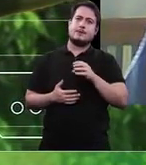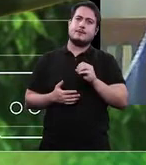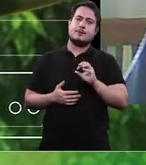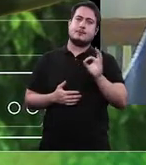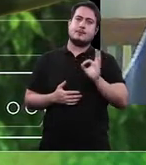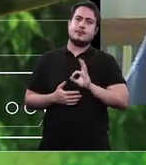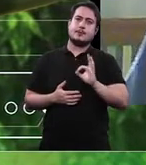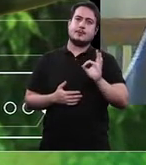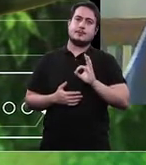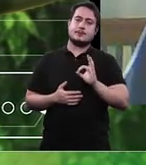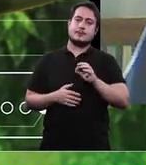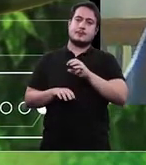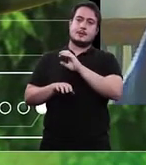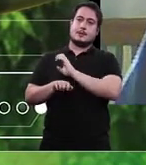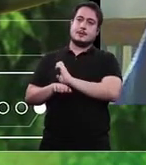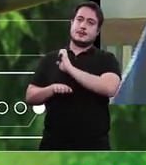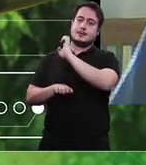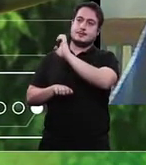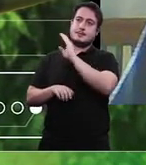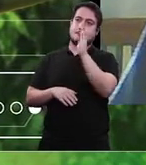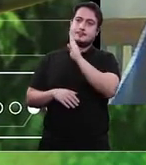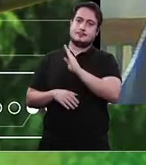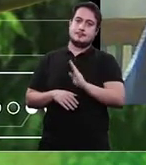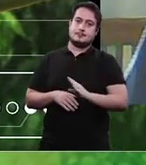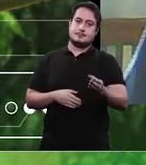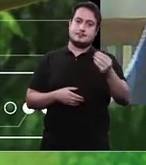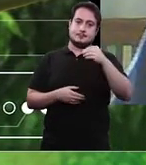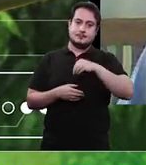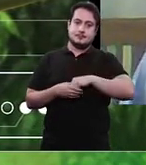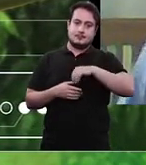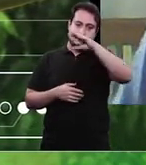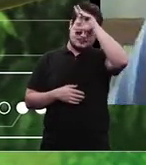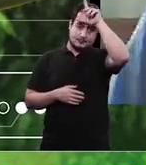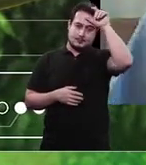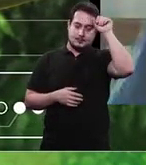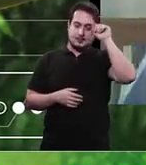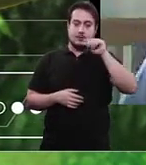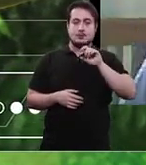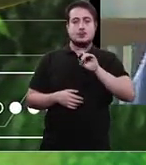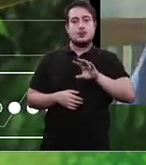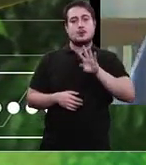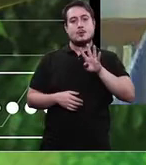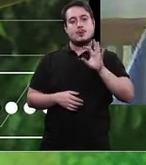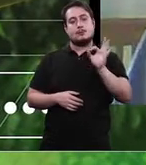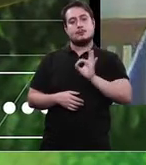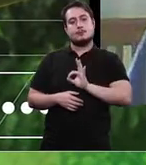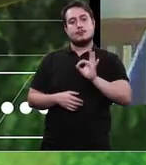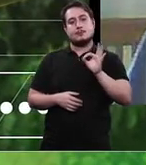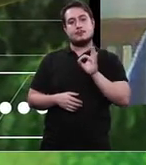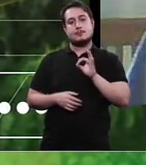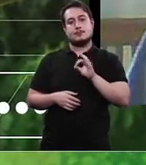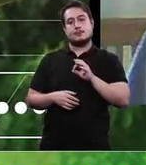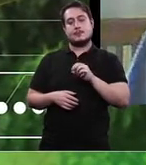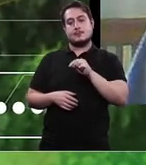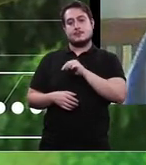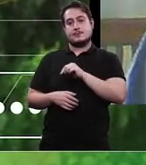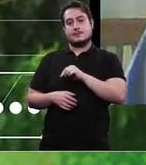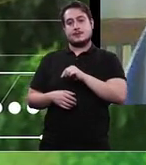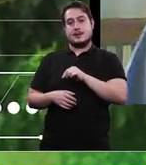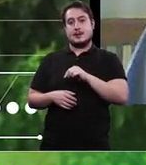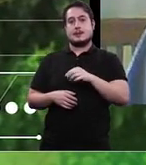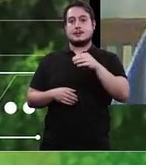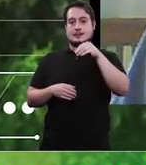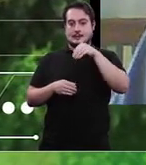20% das exportações brasileiras dentro da Amazônia, apenas 4% vem do bioma Amazônia,